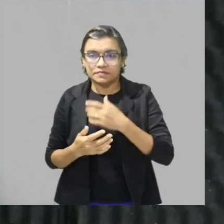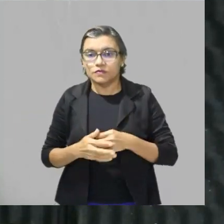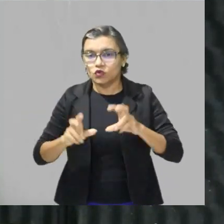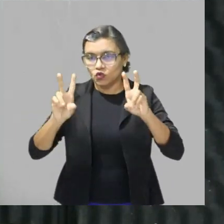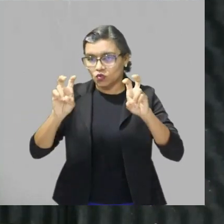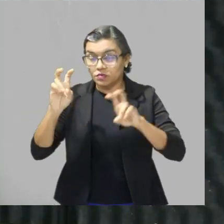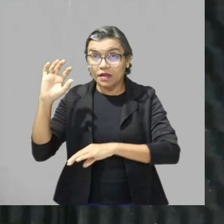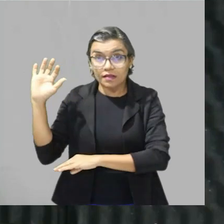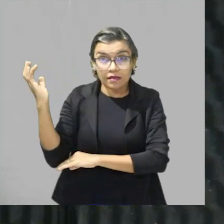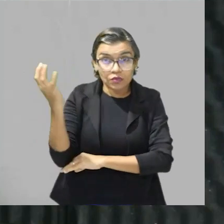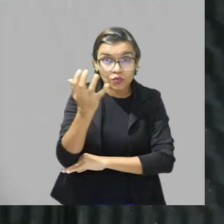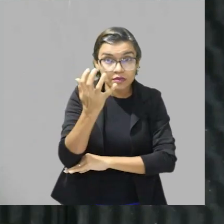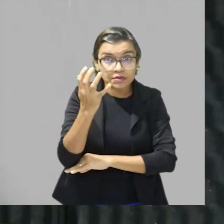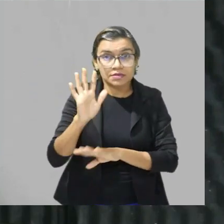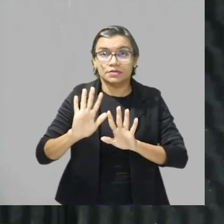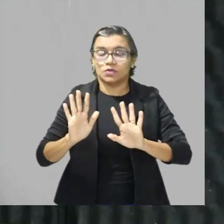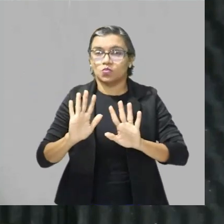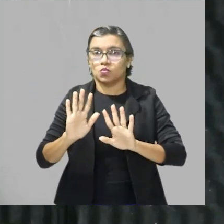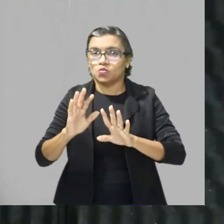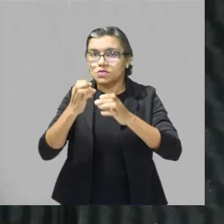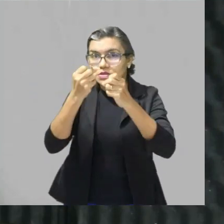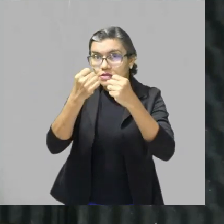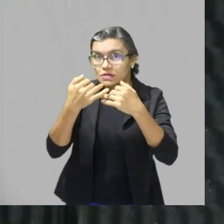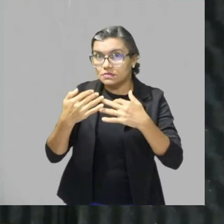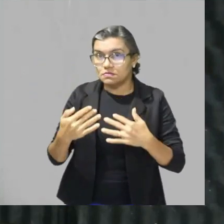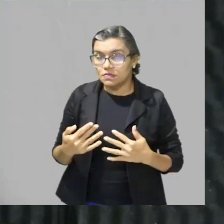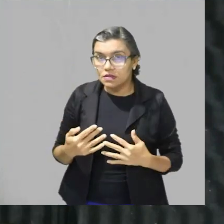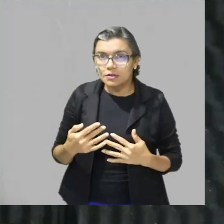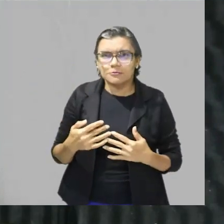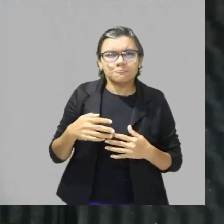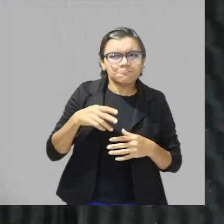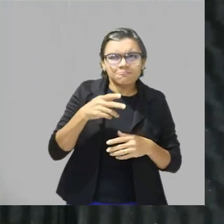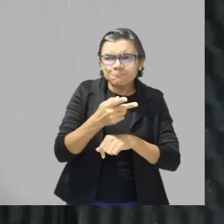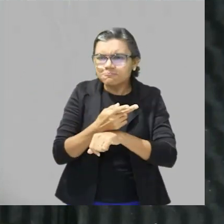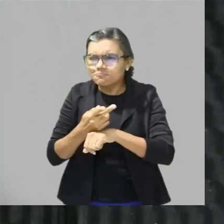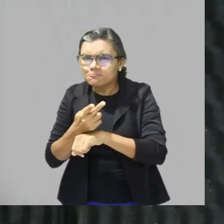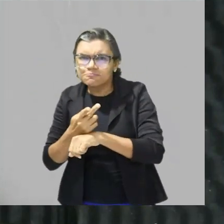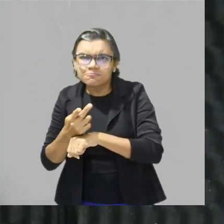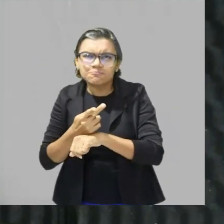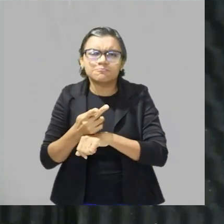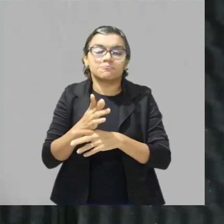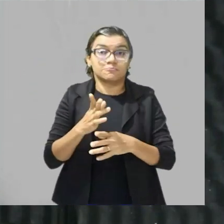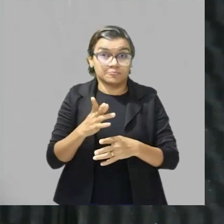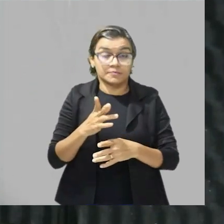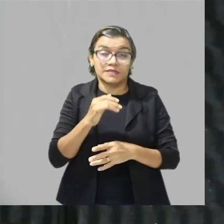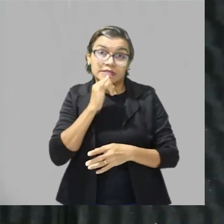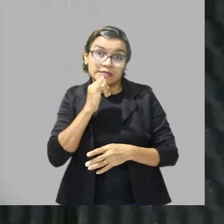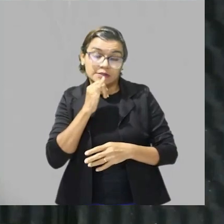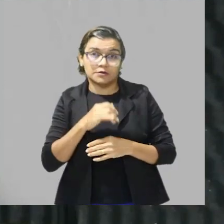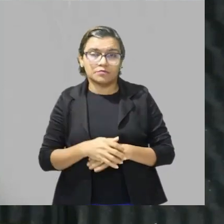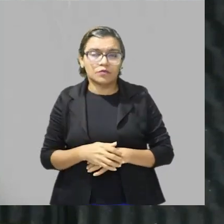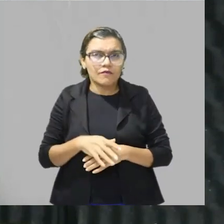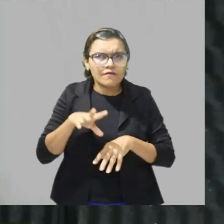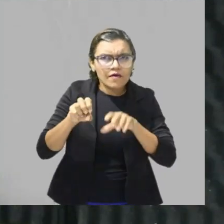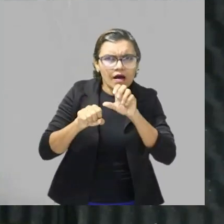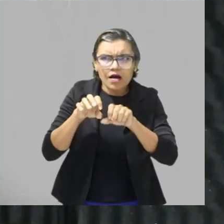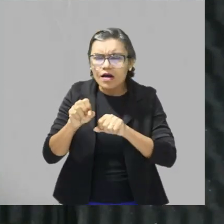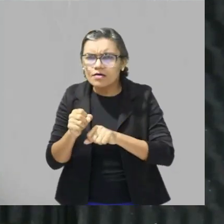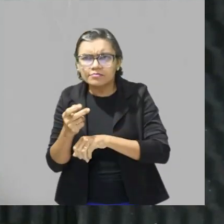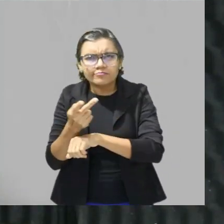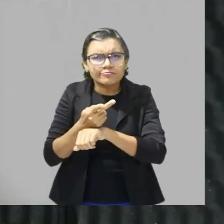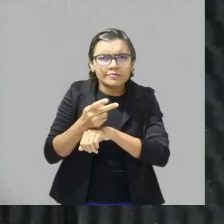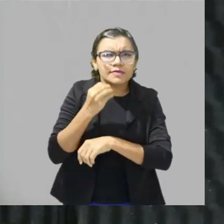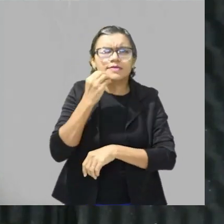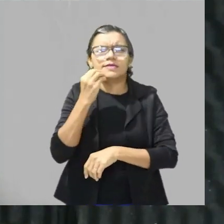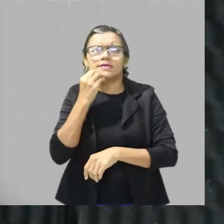da natureza não ele quer explicar Ele vai em busca ele vai expressão Hoje ele corre para cima da coisa